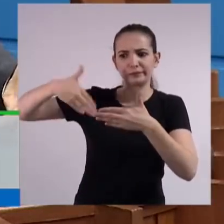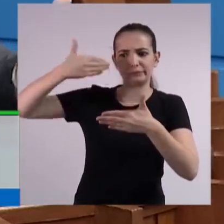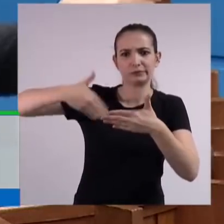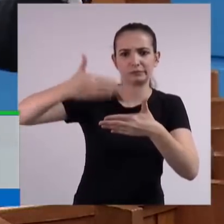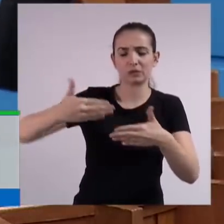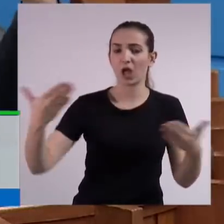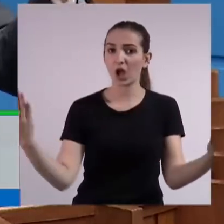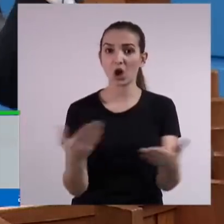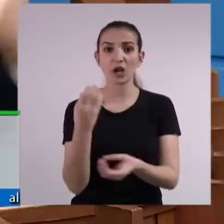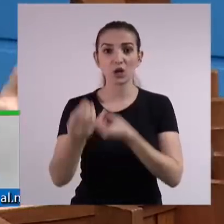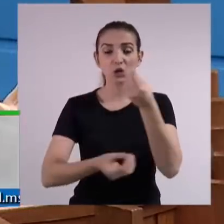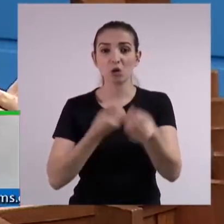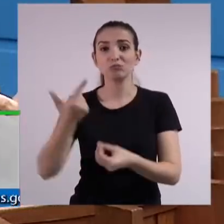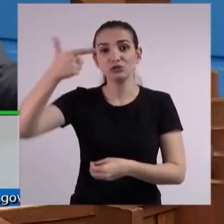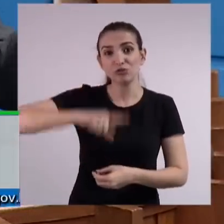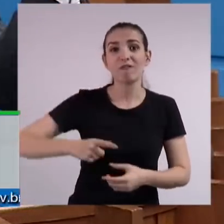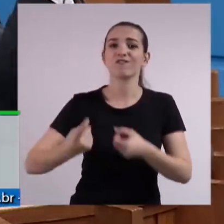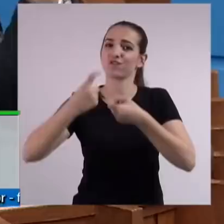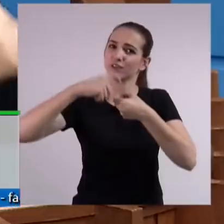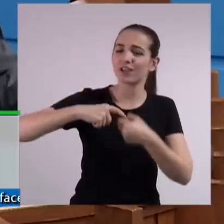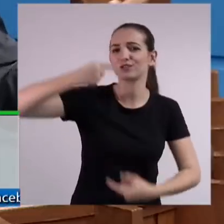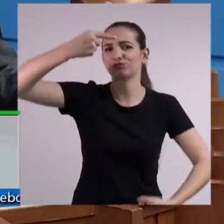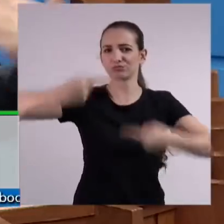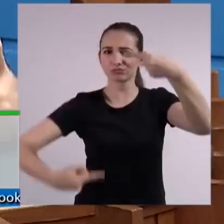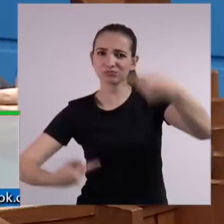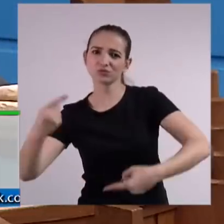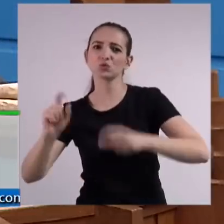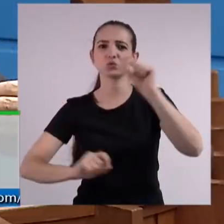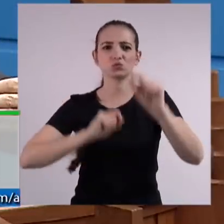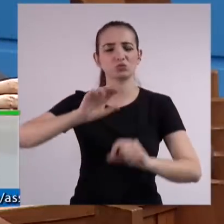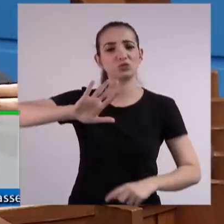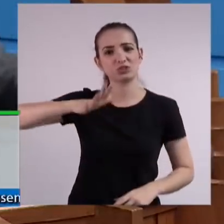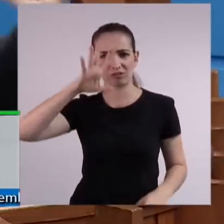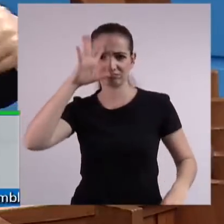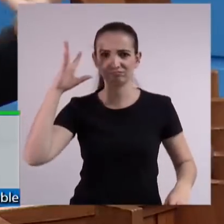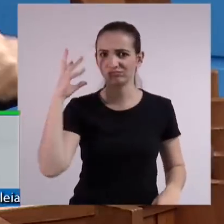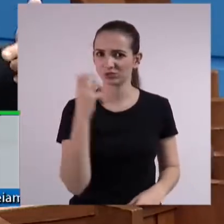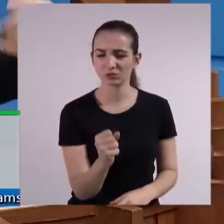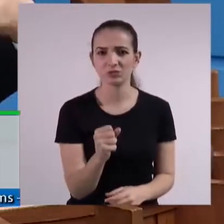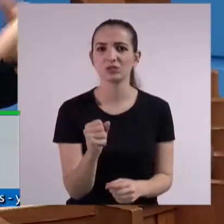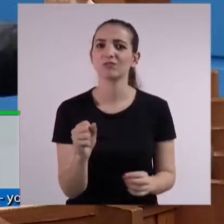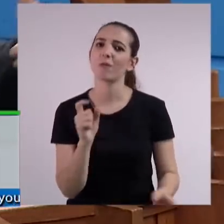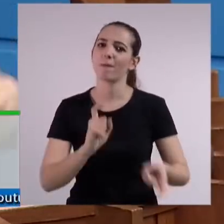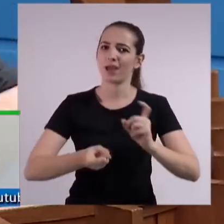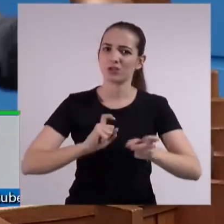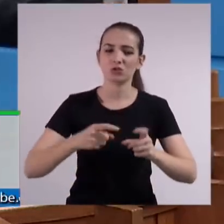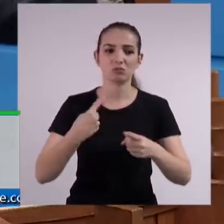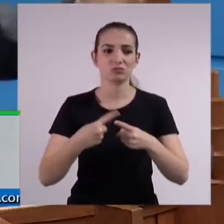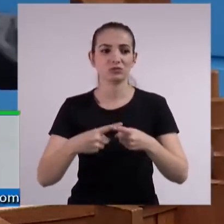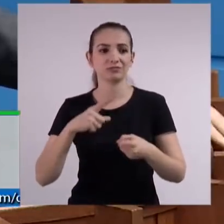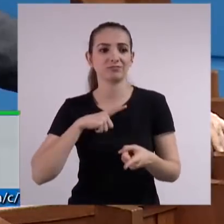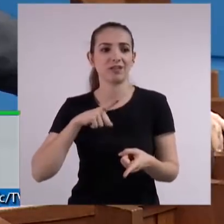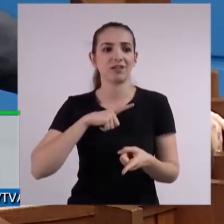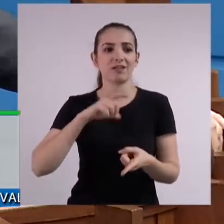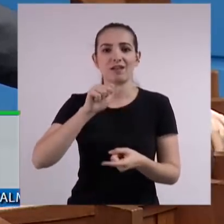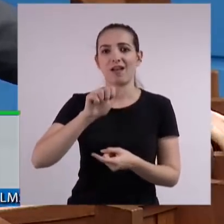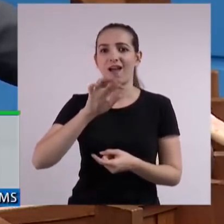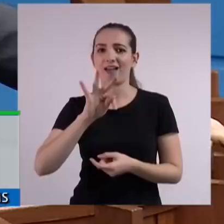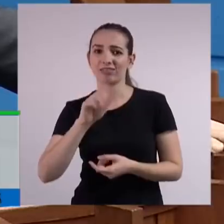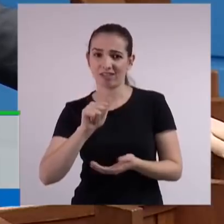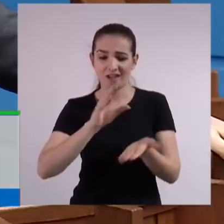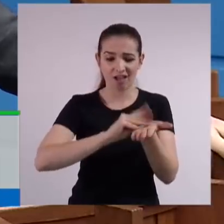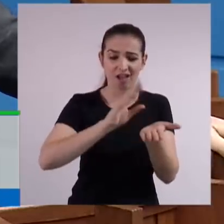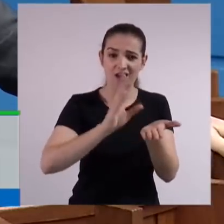possibilidade de você rediscutir aquilo que já foi decidido em convenção, cuja ata, 24 horas depois, é